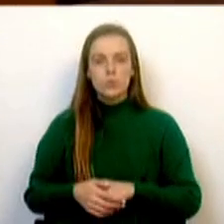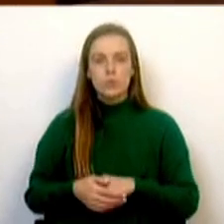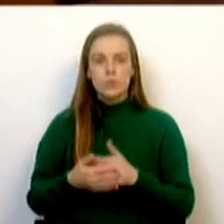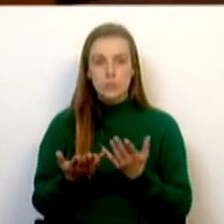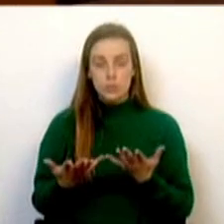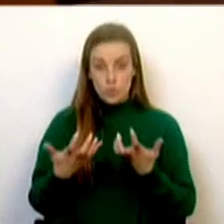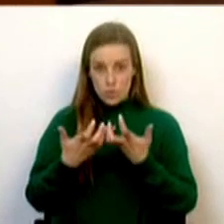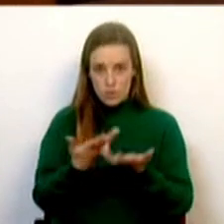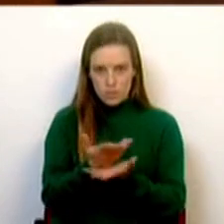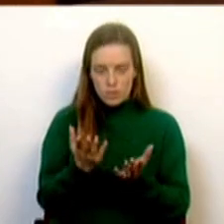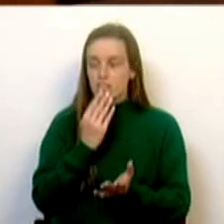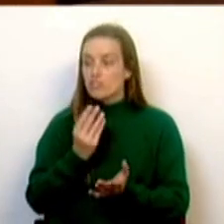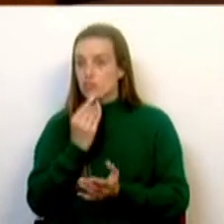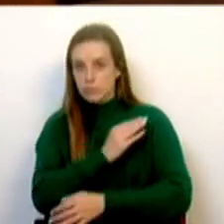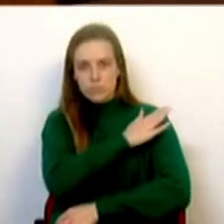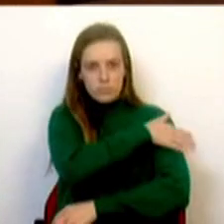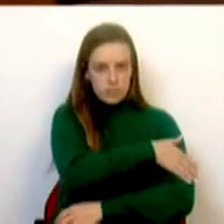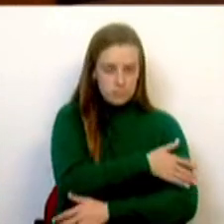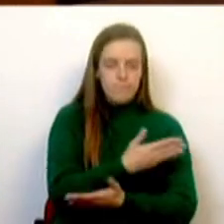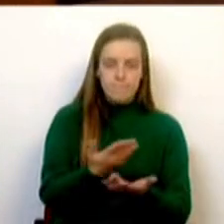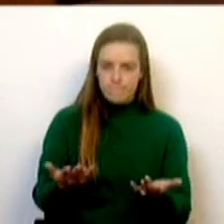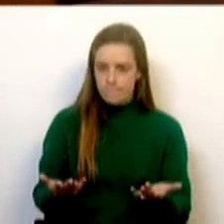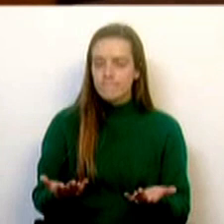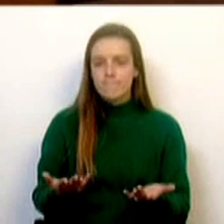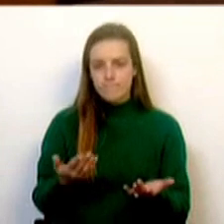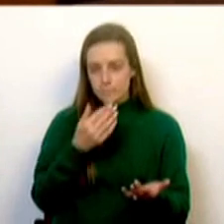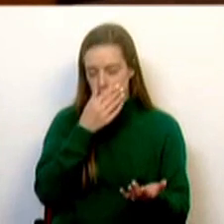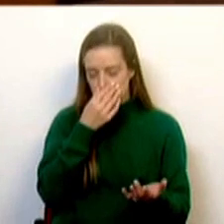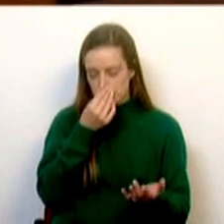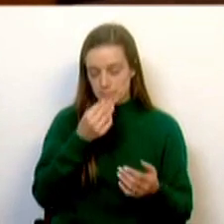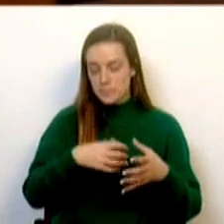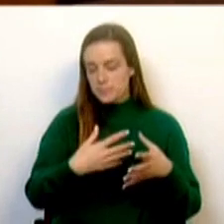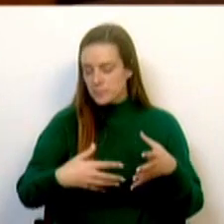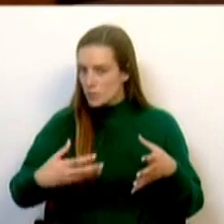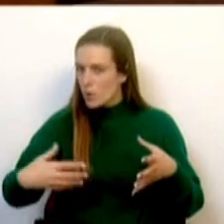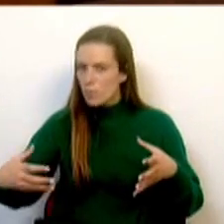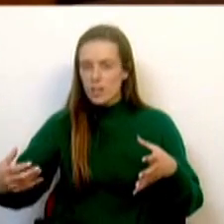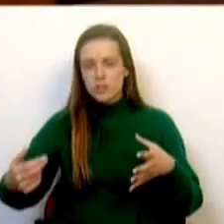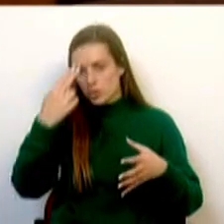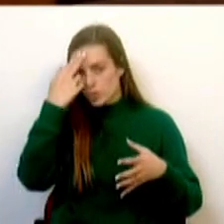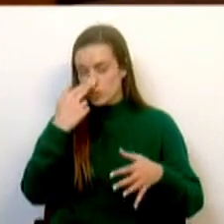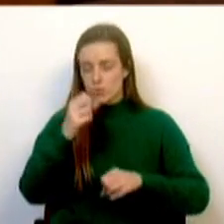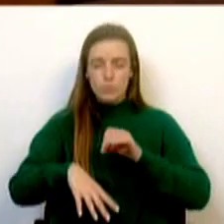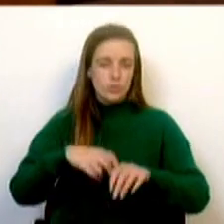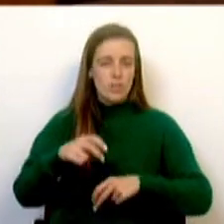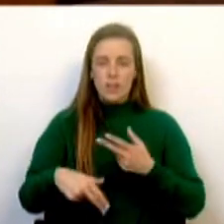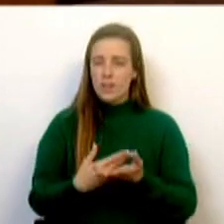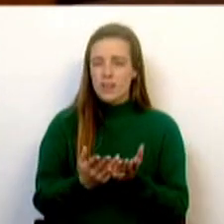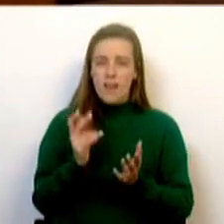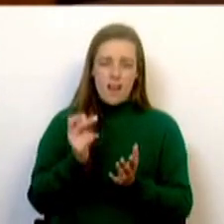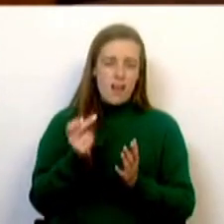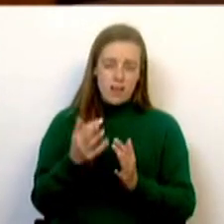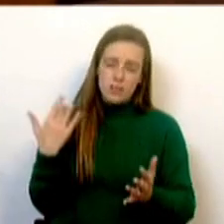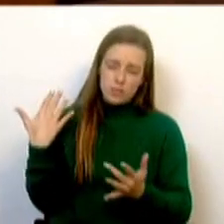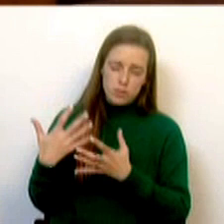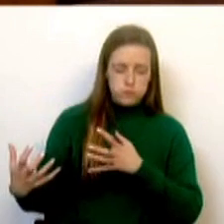O conflito entre Israel e a Palestina é um dos mais longos e complexos da história contemporânea, atravessa décadas de